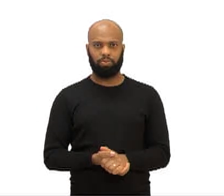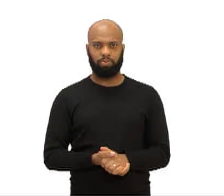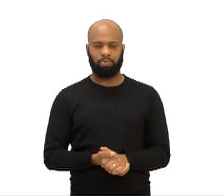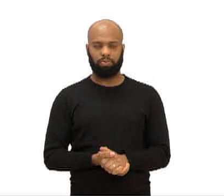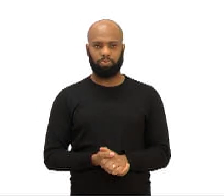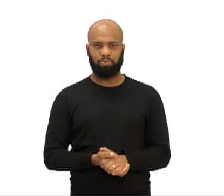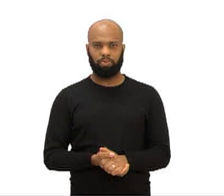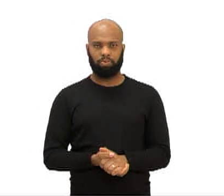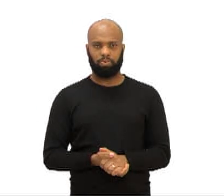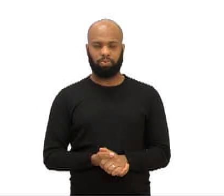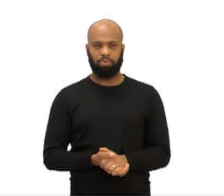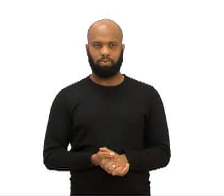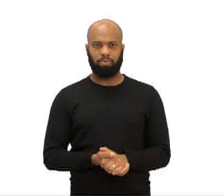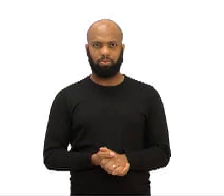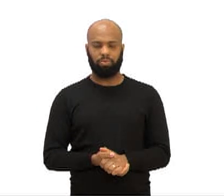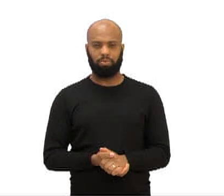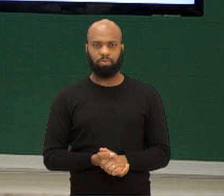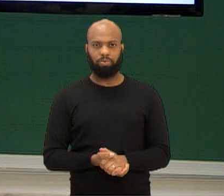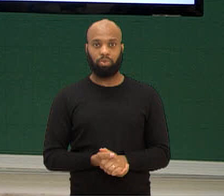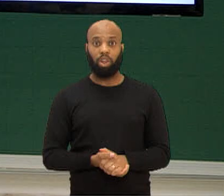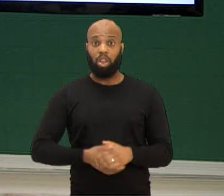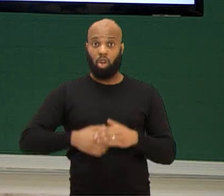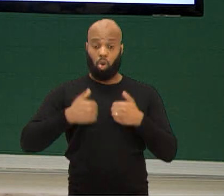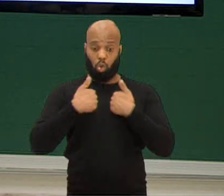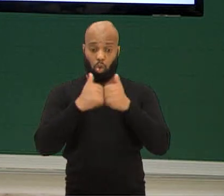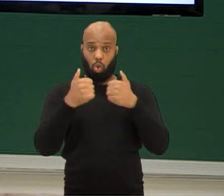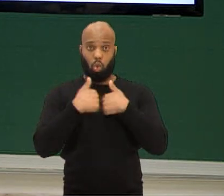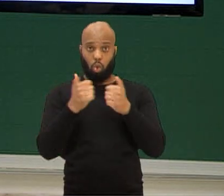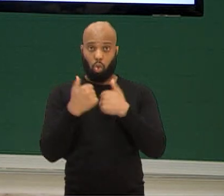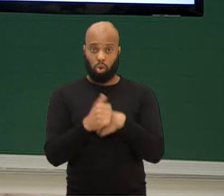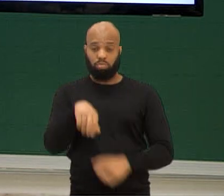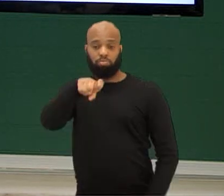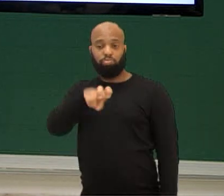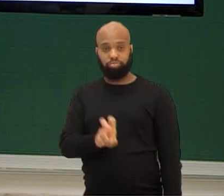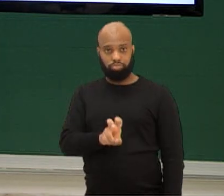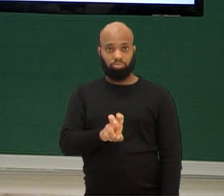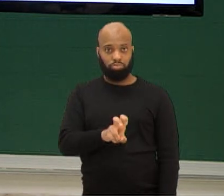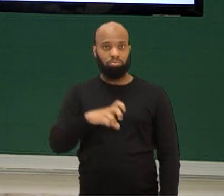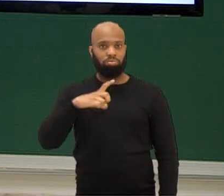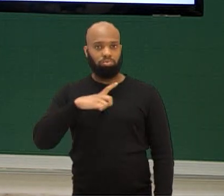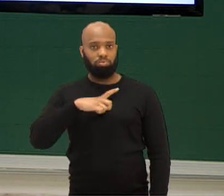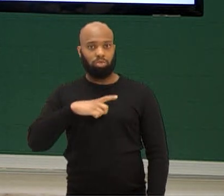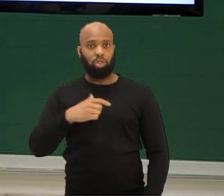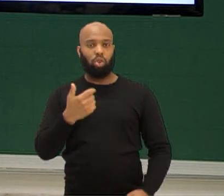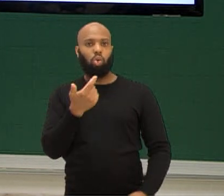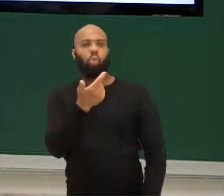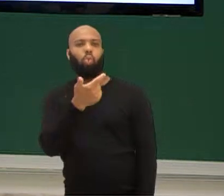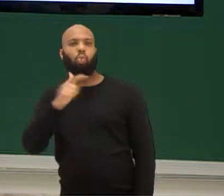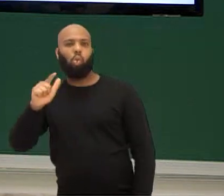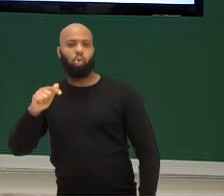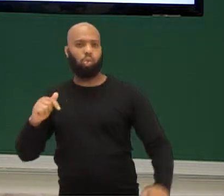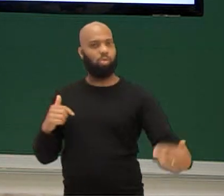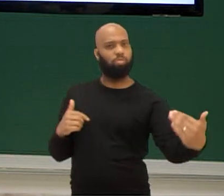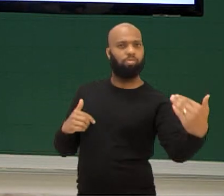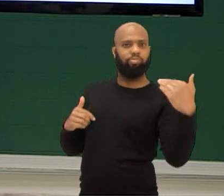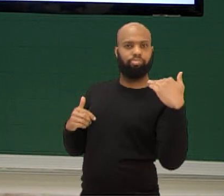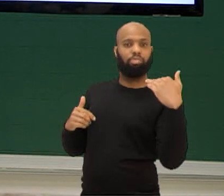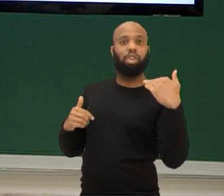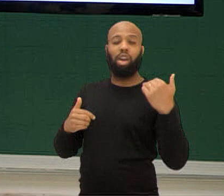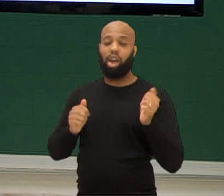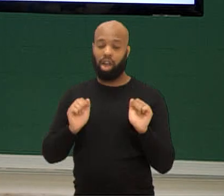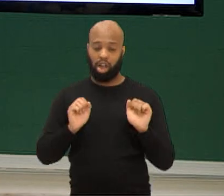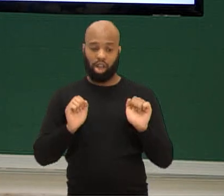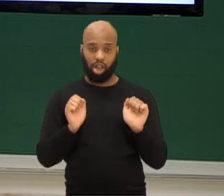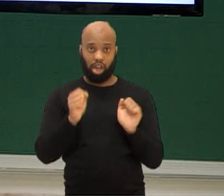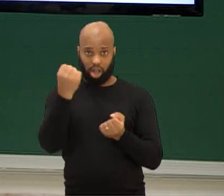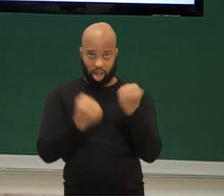se chocou e quedou destruído. Então, o ônibus em que ela estava viajando chocou-se com um outro automóvel e fez com